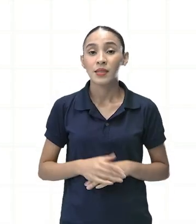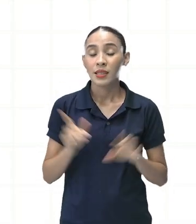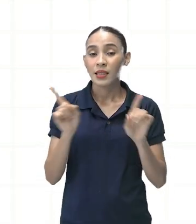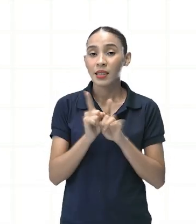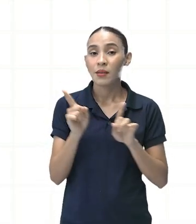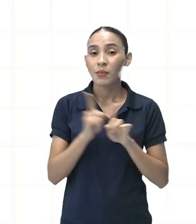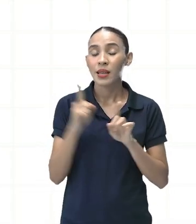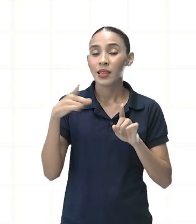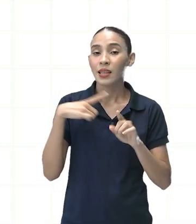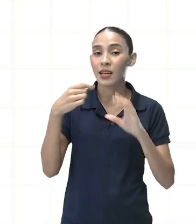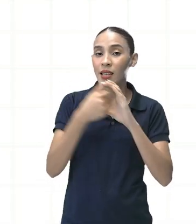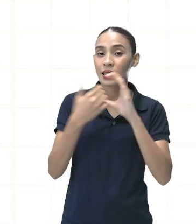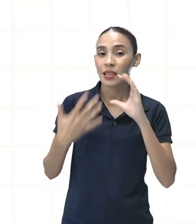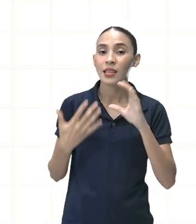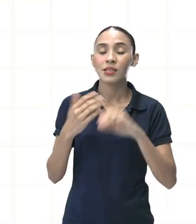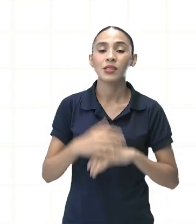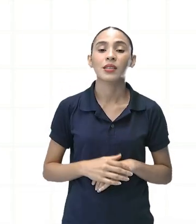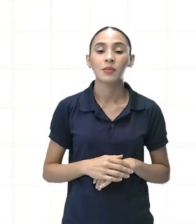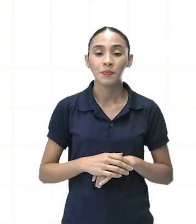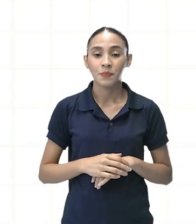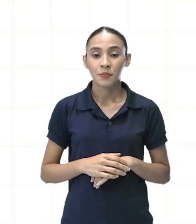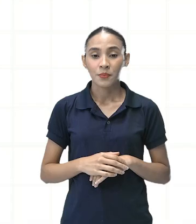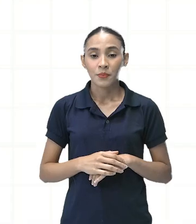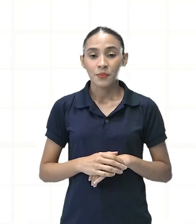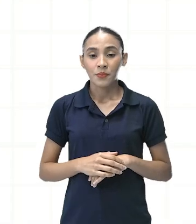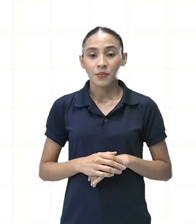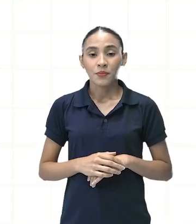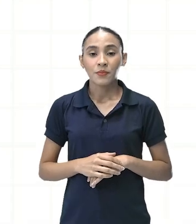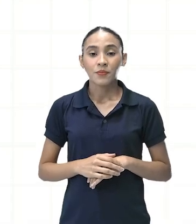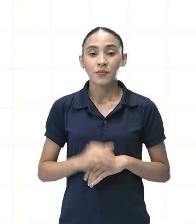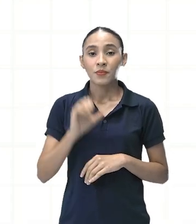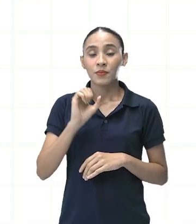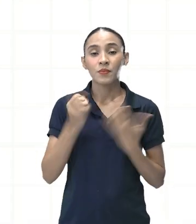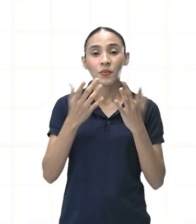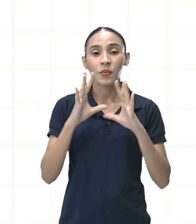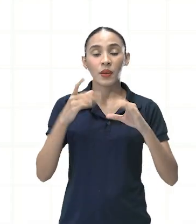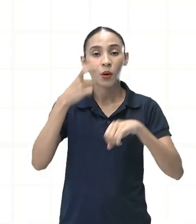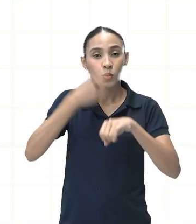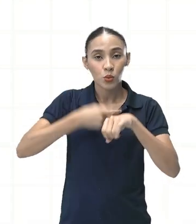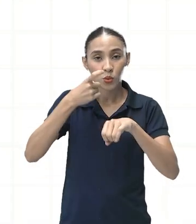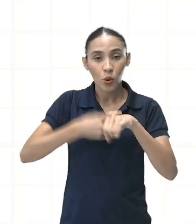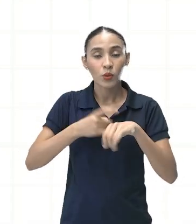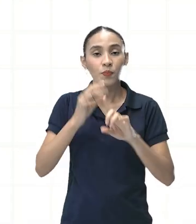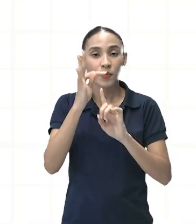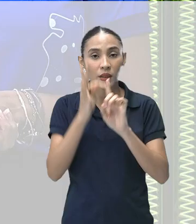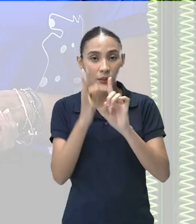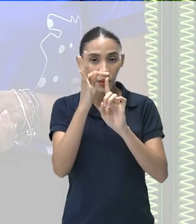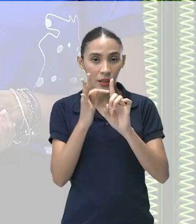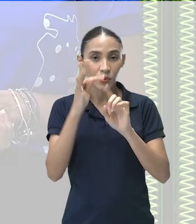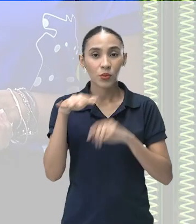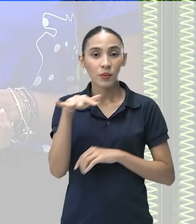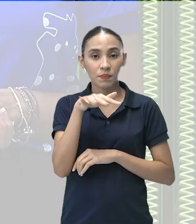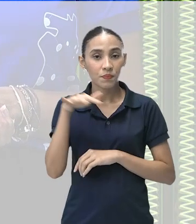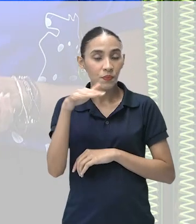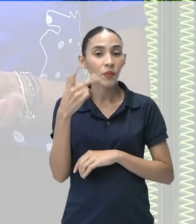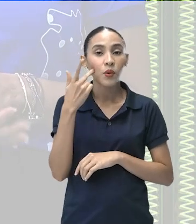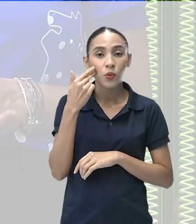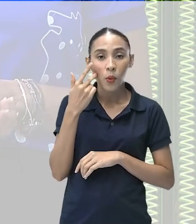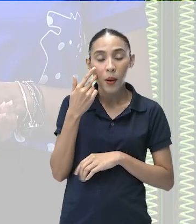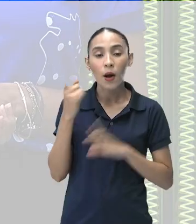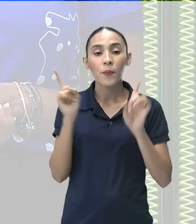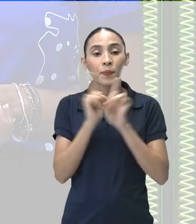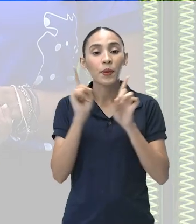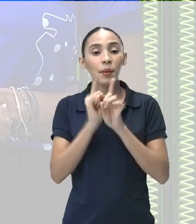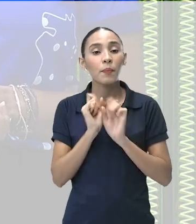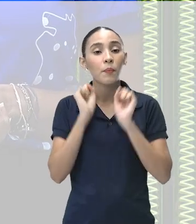se caracterizam também por serem sólidos em temperatura ambiente,